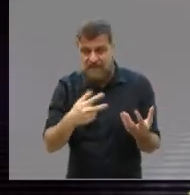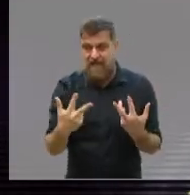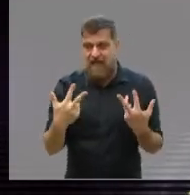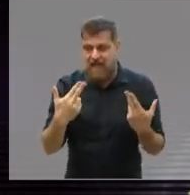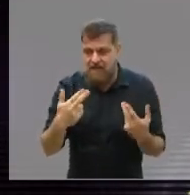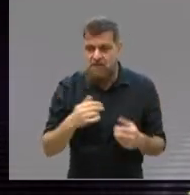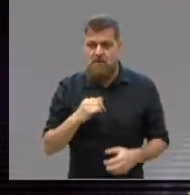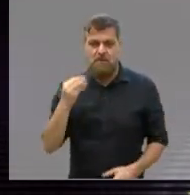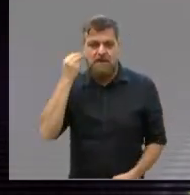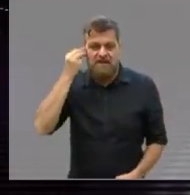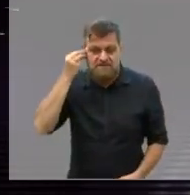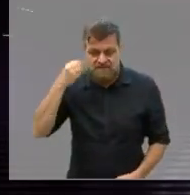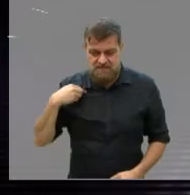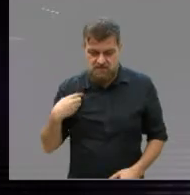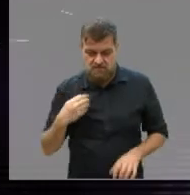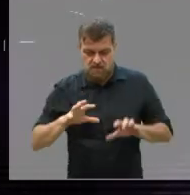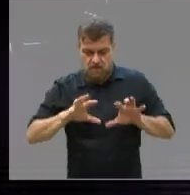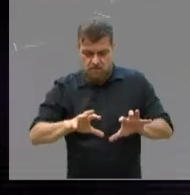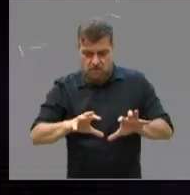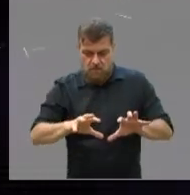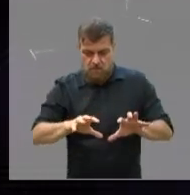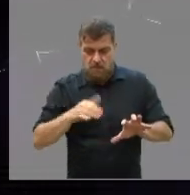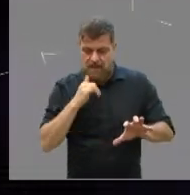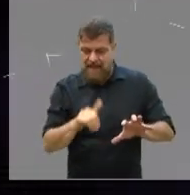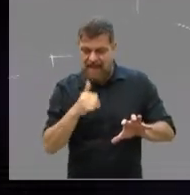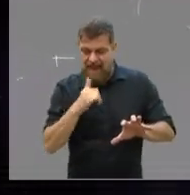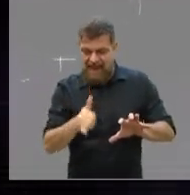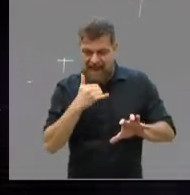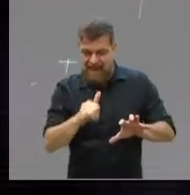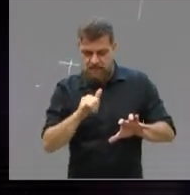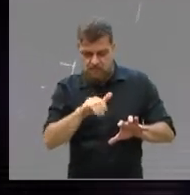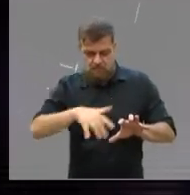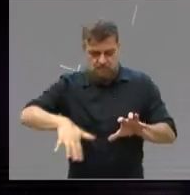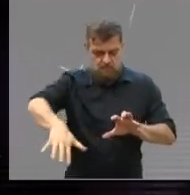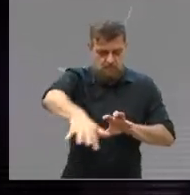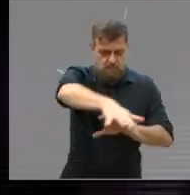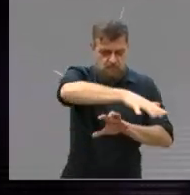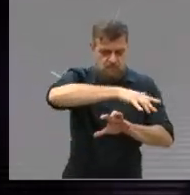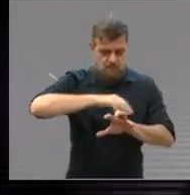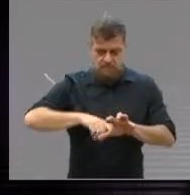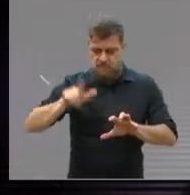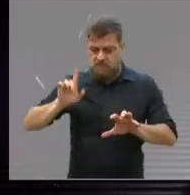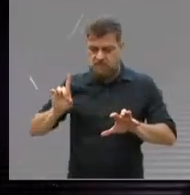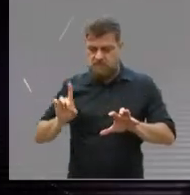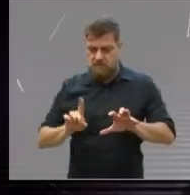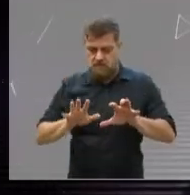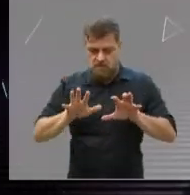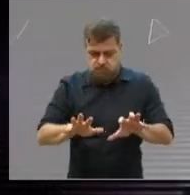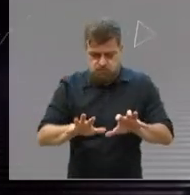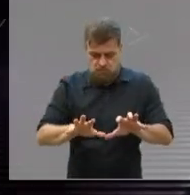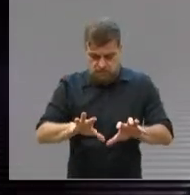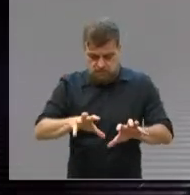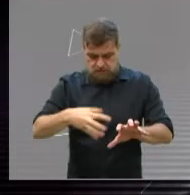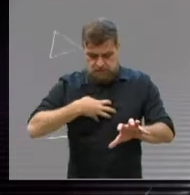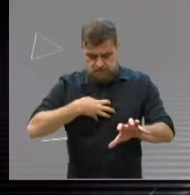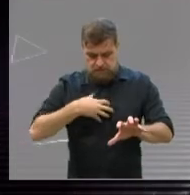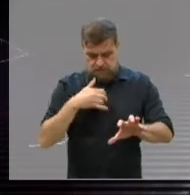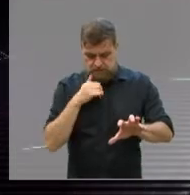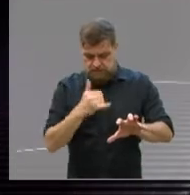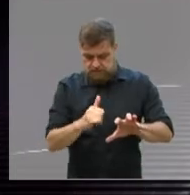experimento que vimos do gerador, o gerador gera um campo elétrico ao redor e as pessoas ali sentem